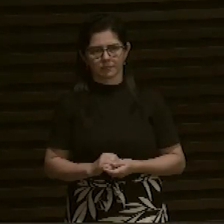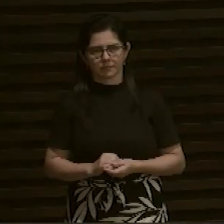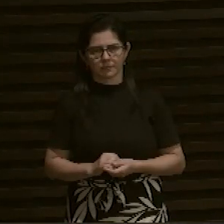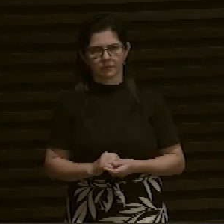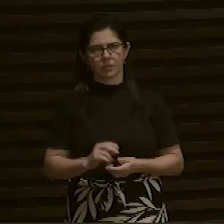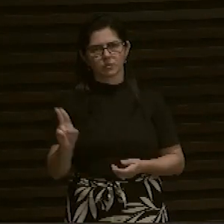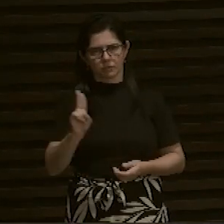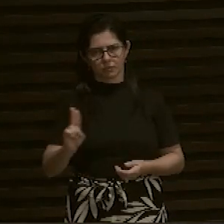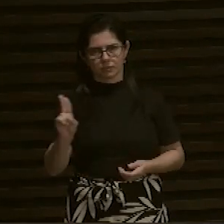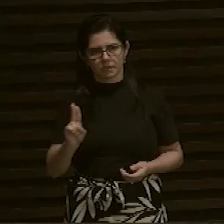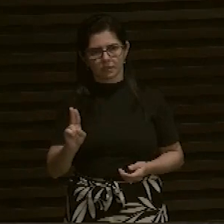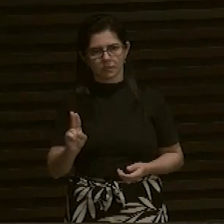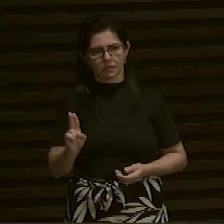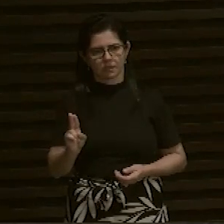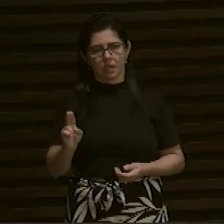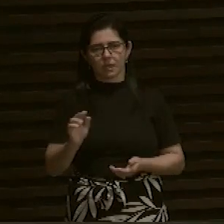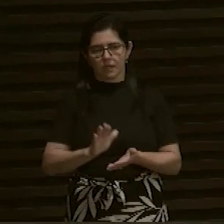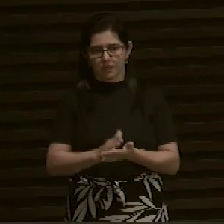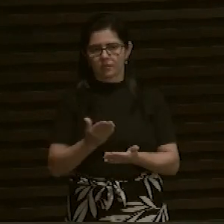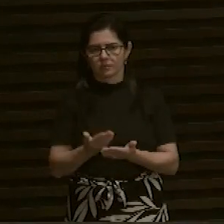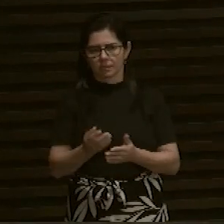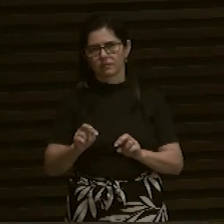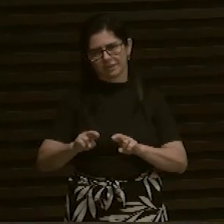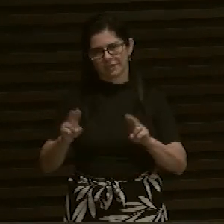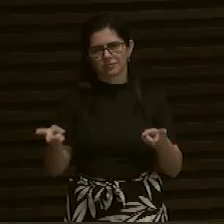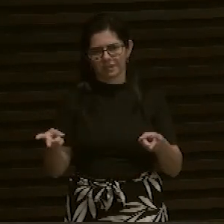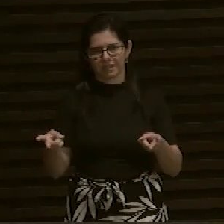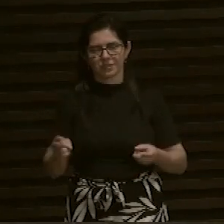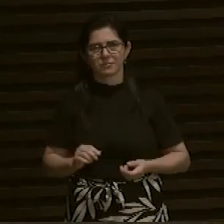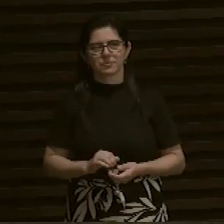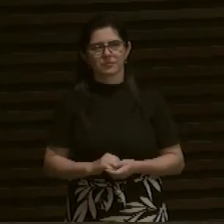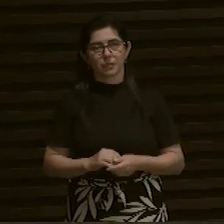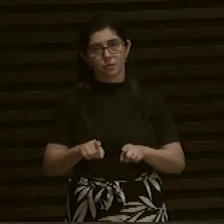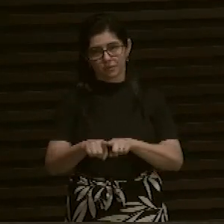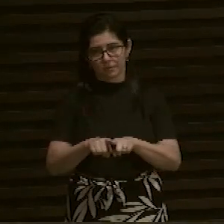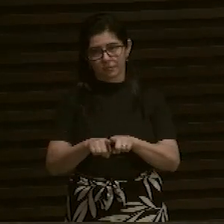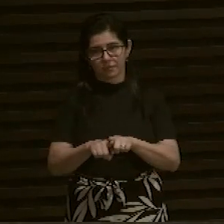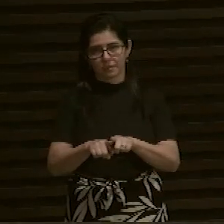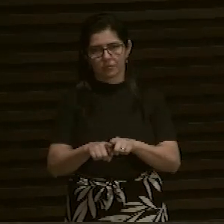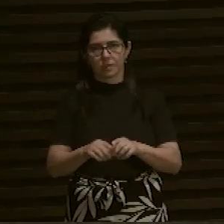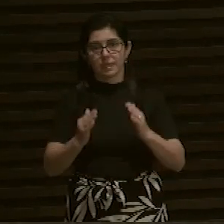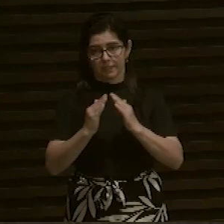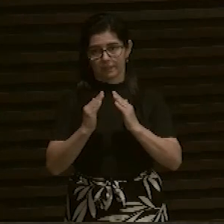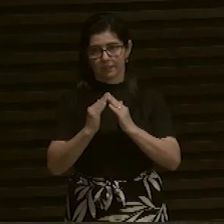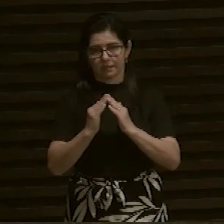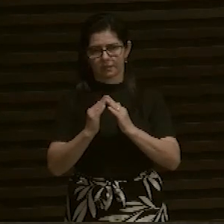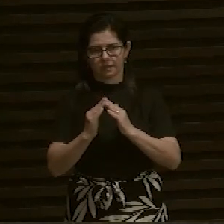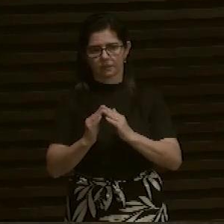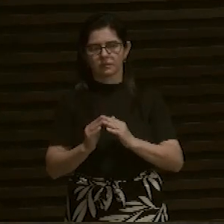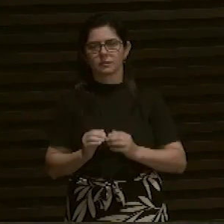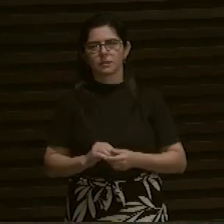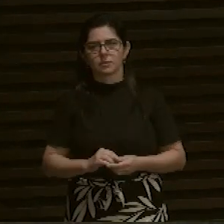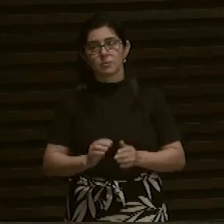durante o estudo a NVI, então se alguém estiver usando o celular, os irmãos que também estão em casa, na internet, também se puderem